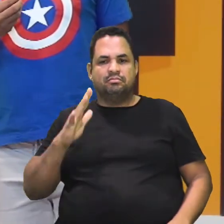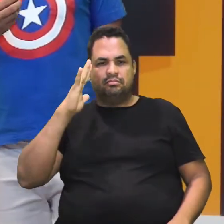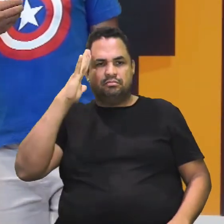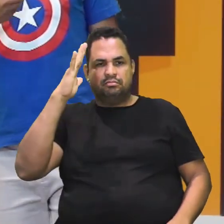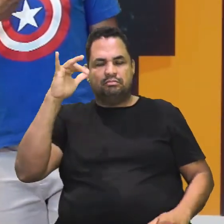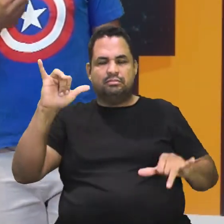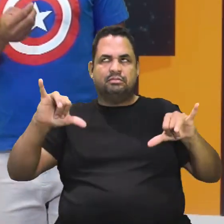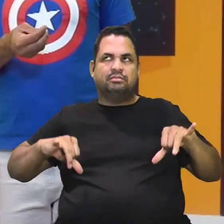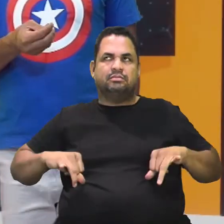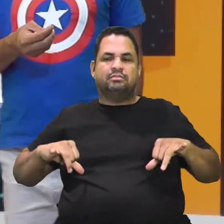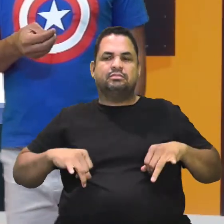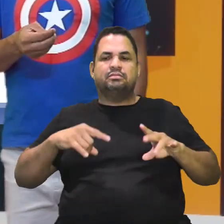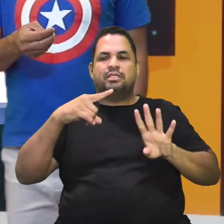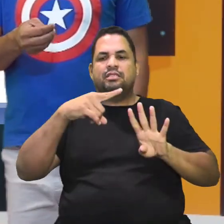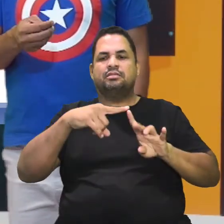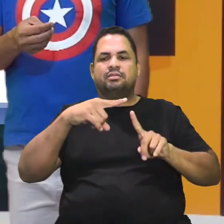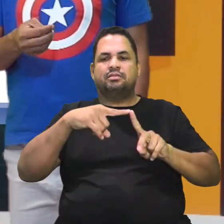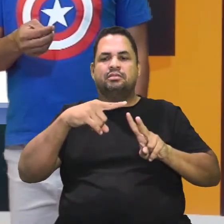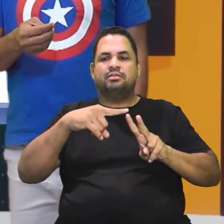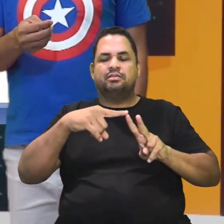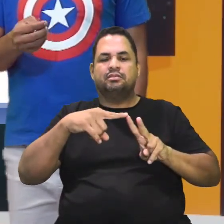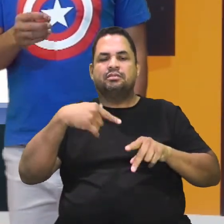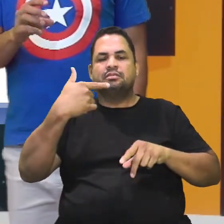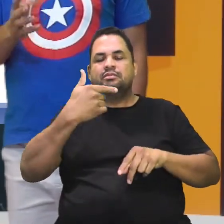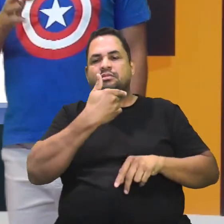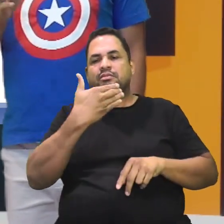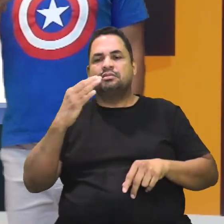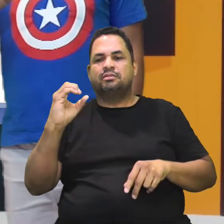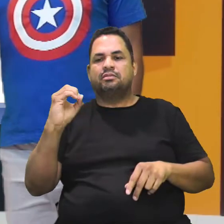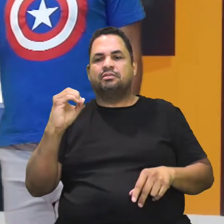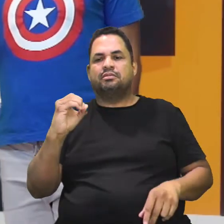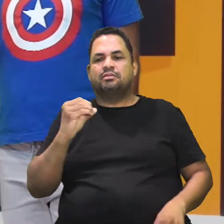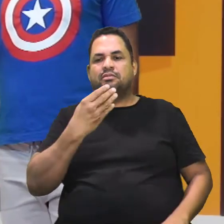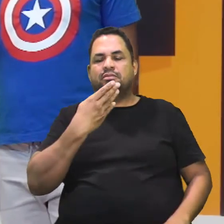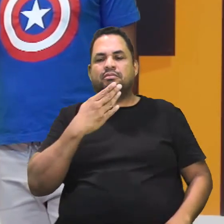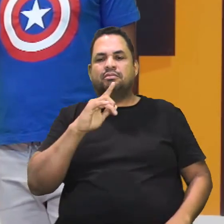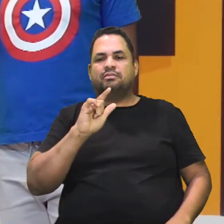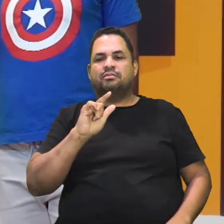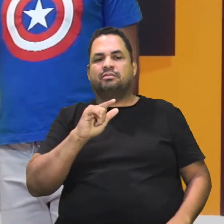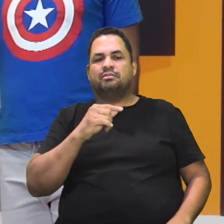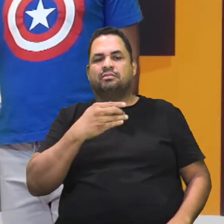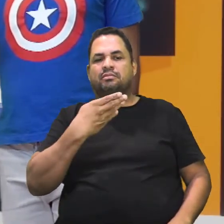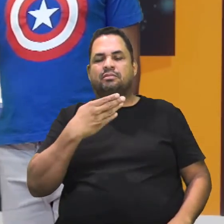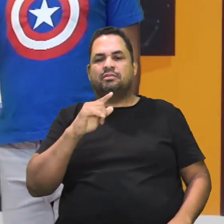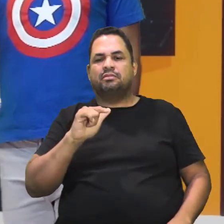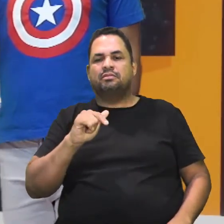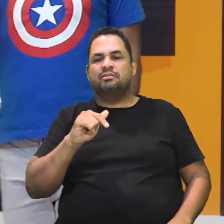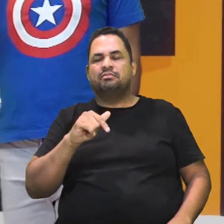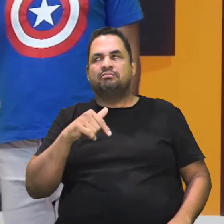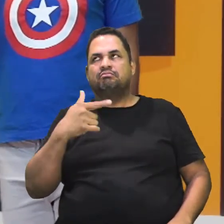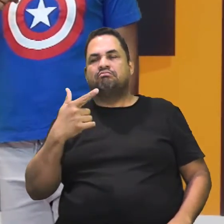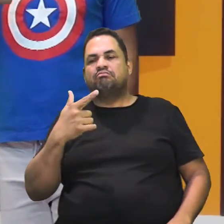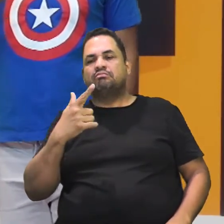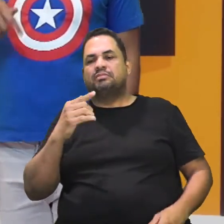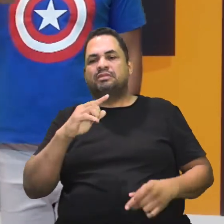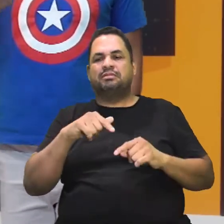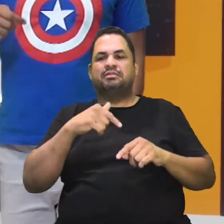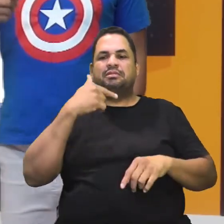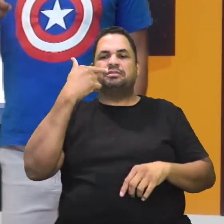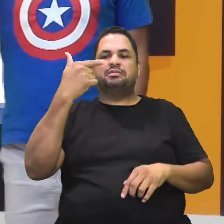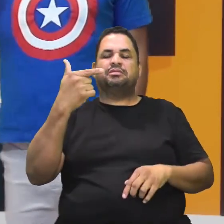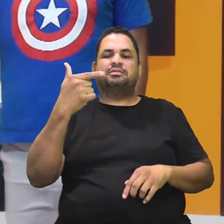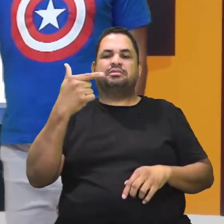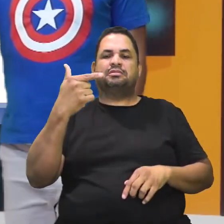o sofrimento. Eu tiro a raiz de 20. Depois... Vai dar... 4, não é exata, alguma coisa. Né? Depois eu vou ter que levar esse